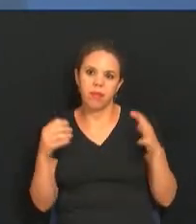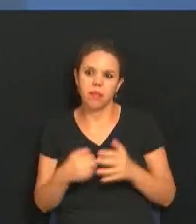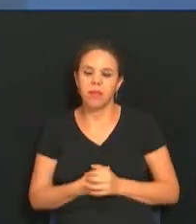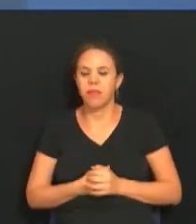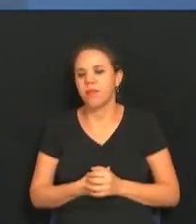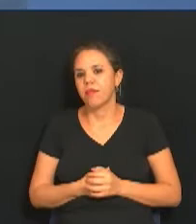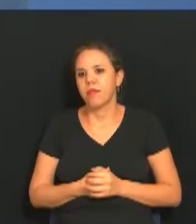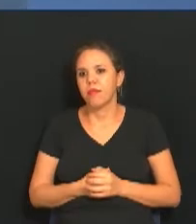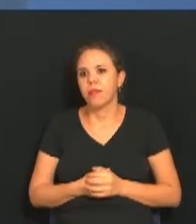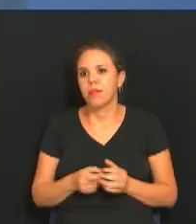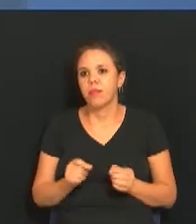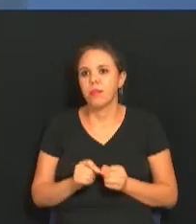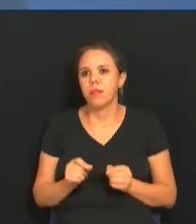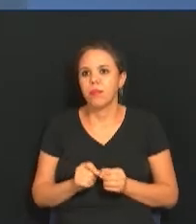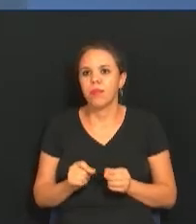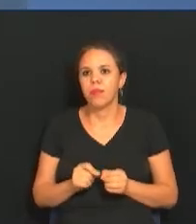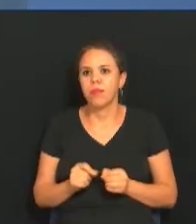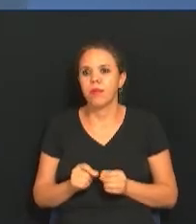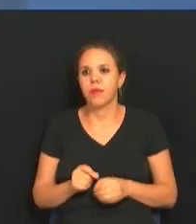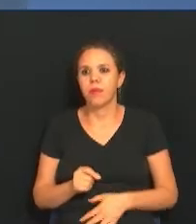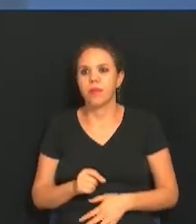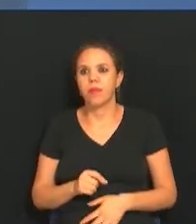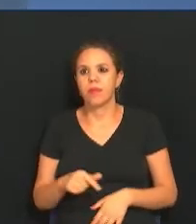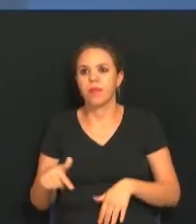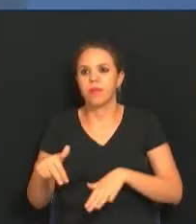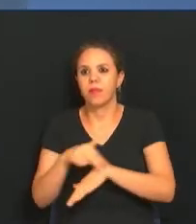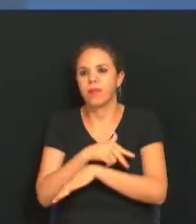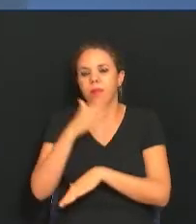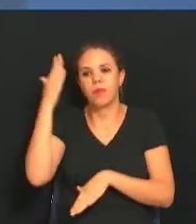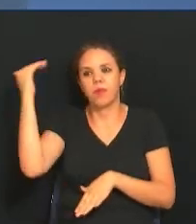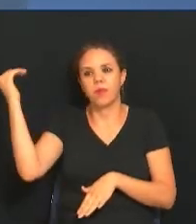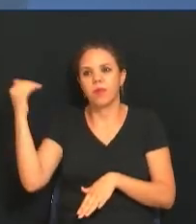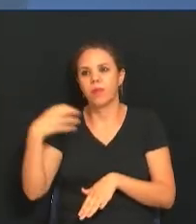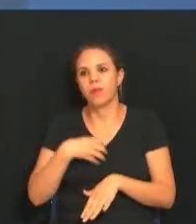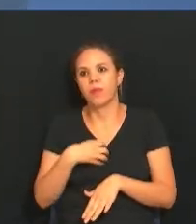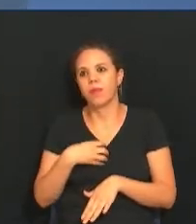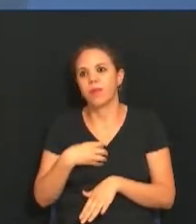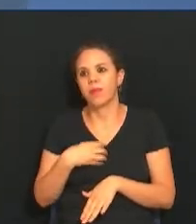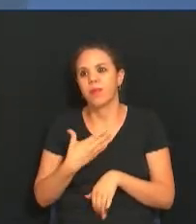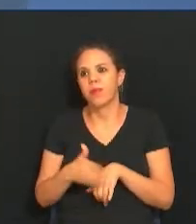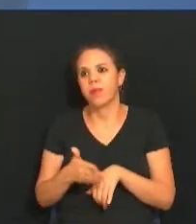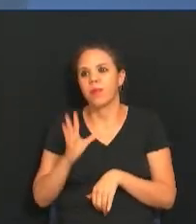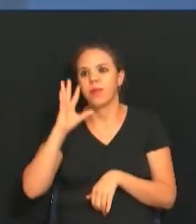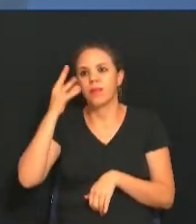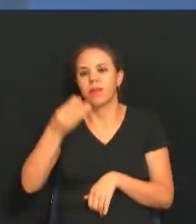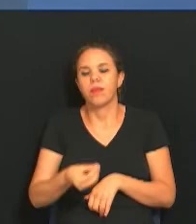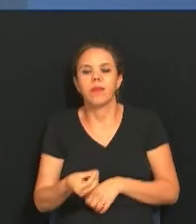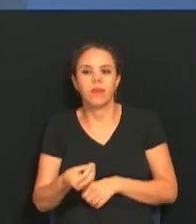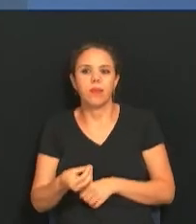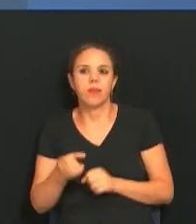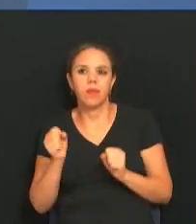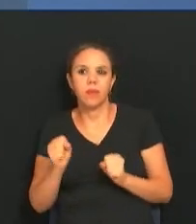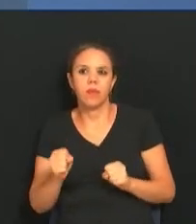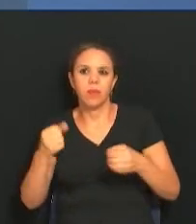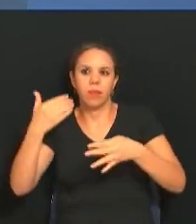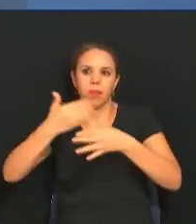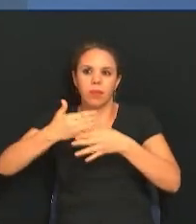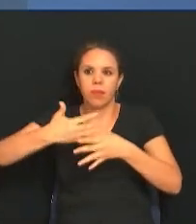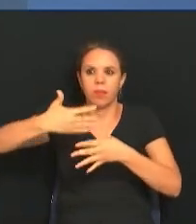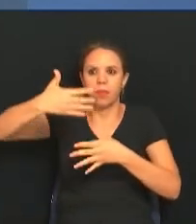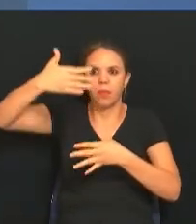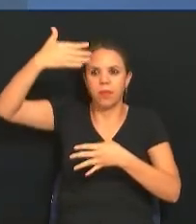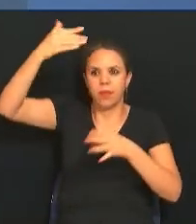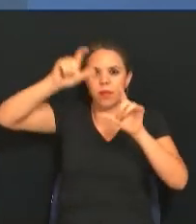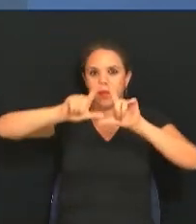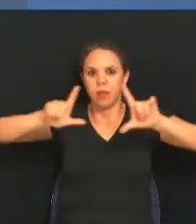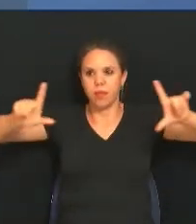é fazer... a gente colocou Calçada da Fama, que é uma forma mais prática de compreensão, mas pode ser um mural, pode ser uma